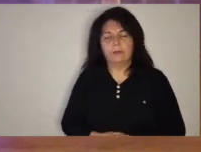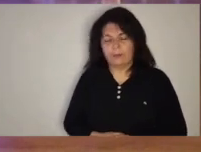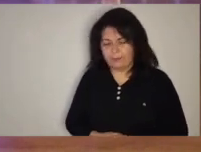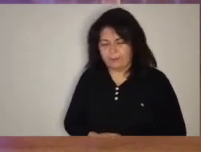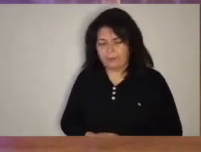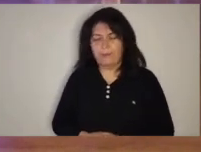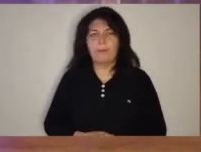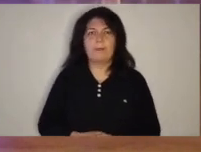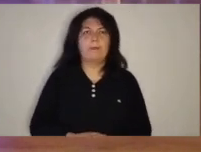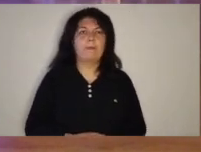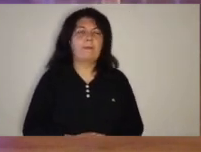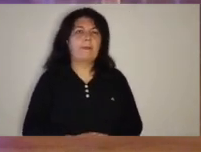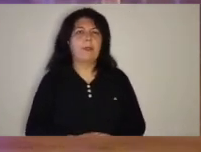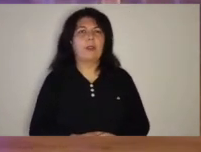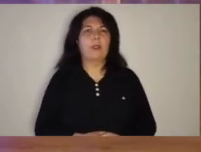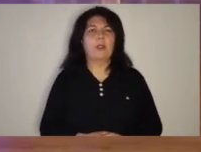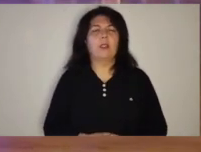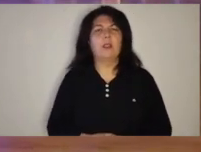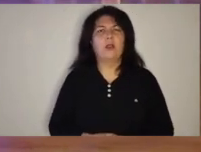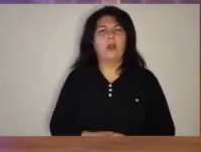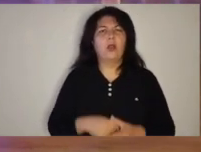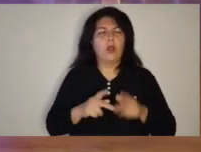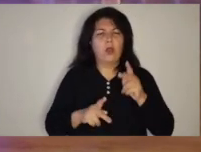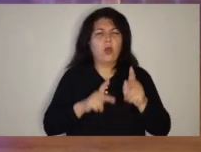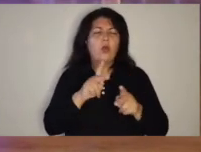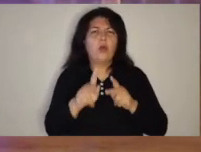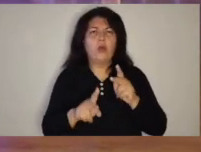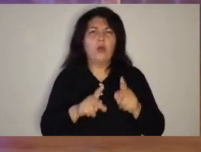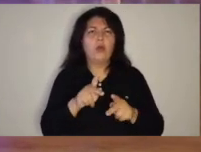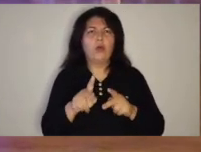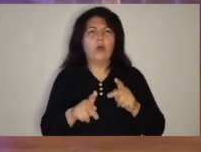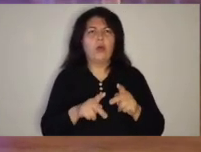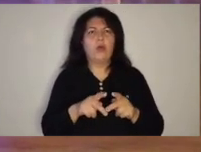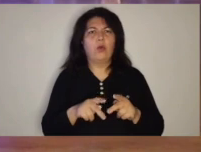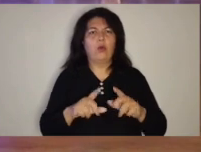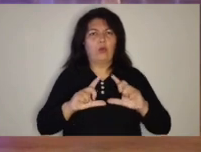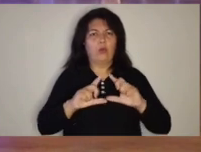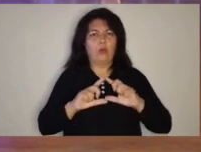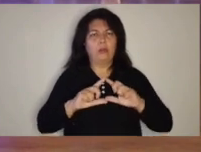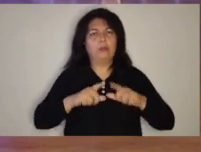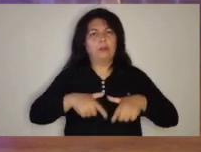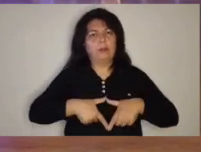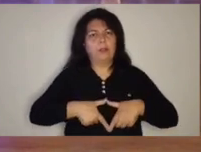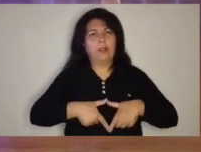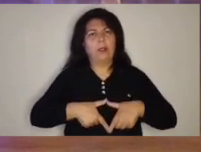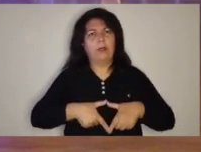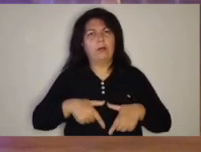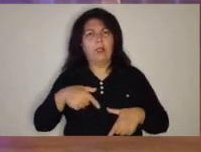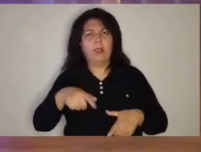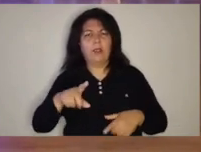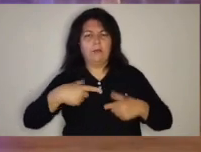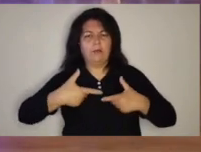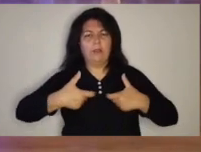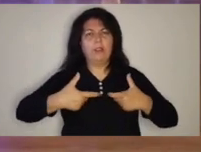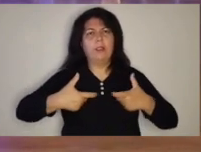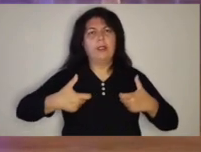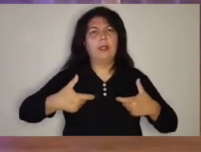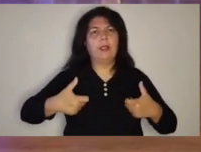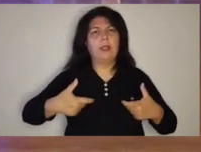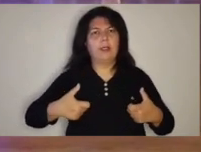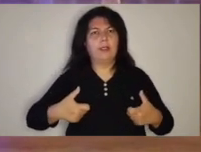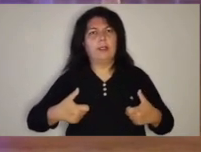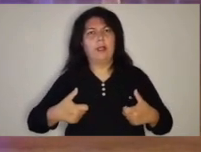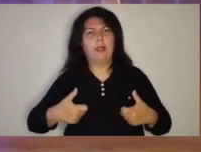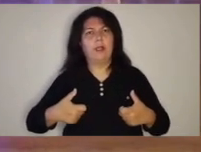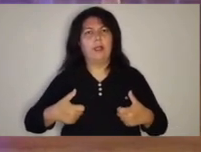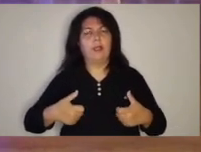lá na sua casa, diz que o povo de Israel, ele saiu para lutar contra os filisteus. O